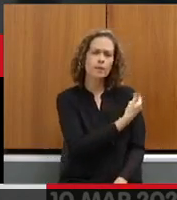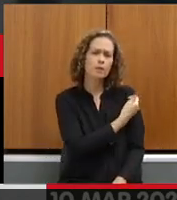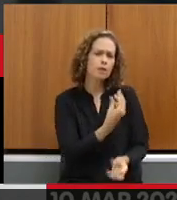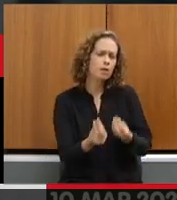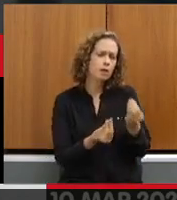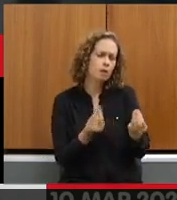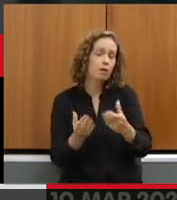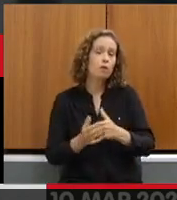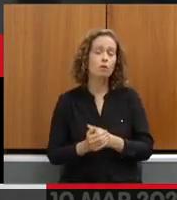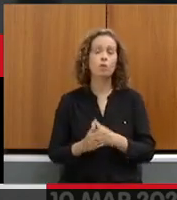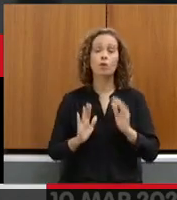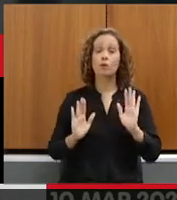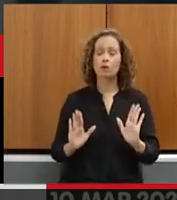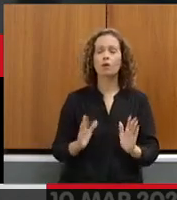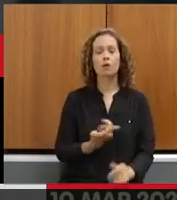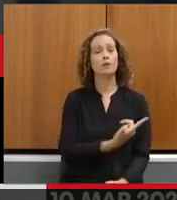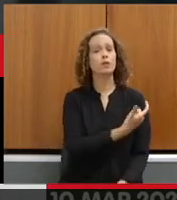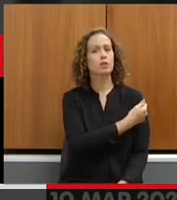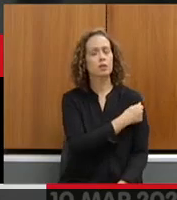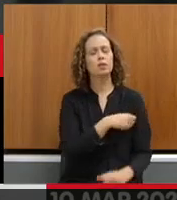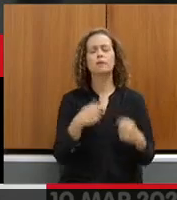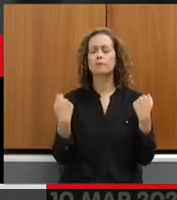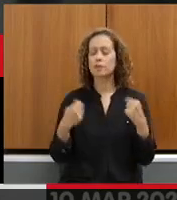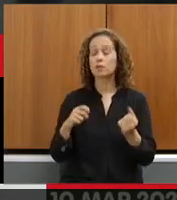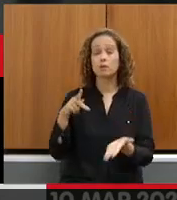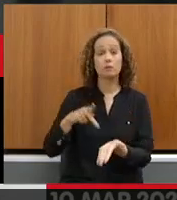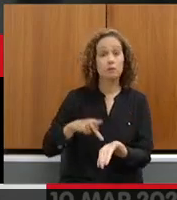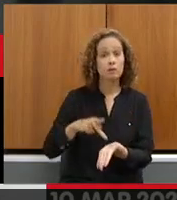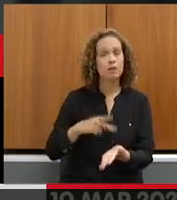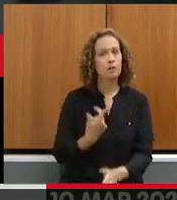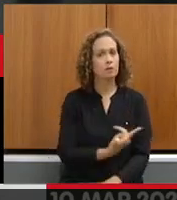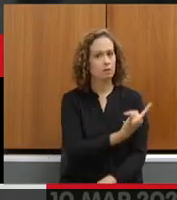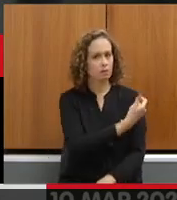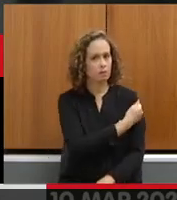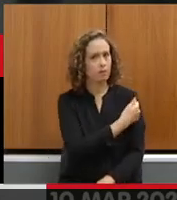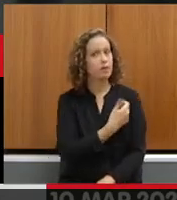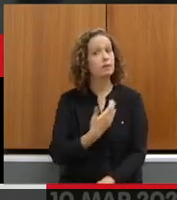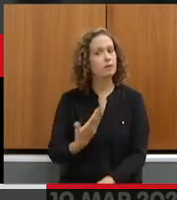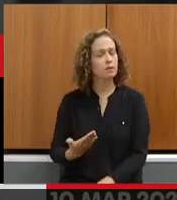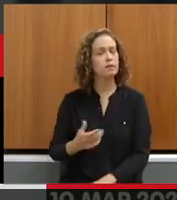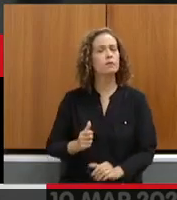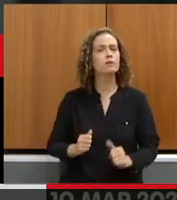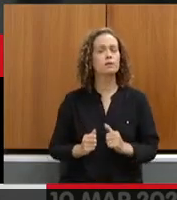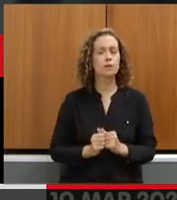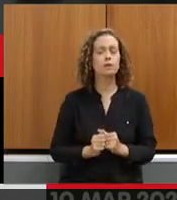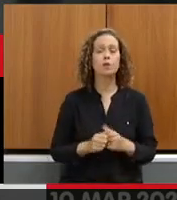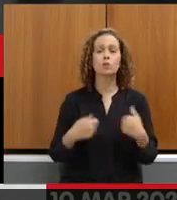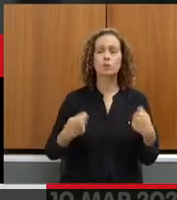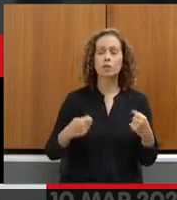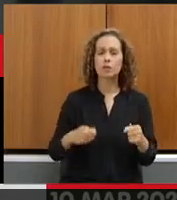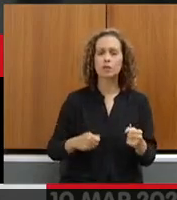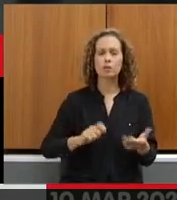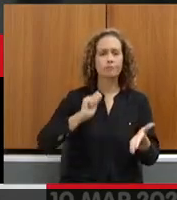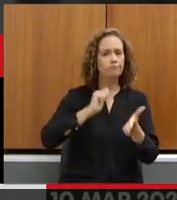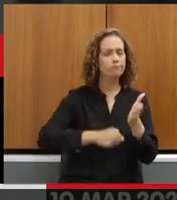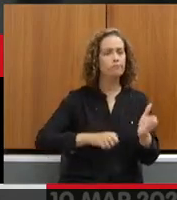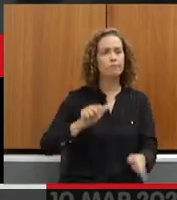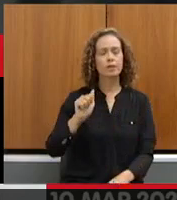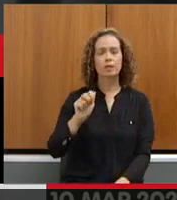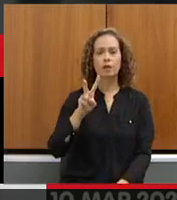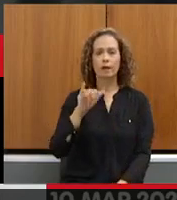primeiro pré-requisito é que a vacina precisa ser vacina e só existe vacina quando ele está homologada pela é a primeira coisa